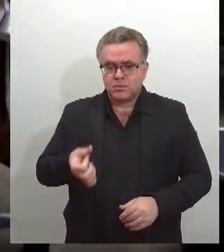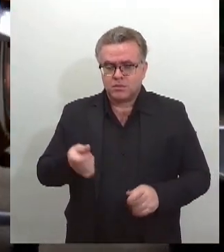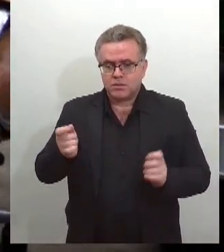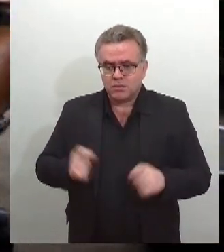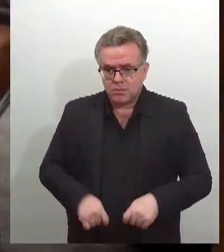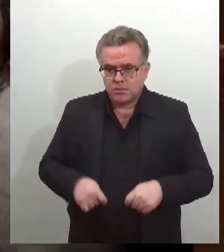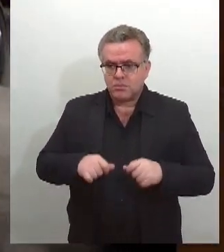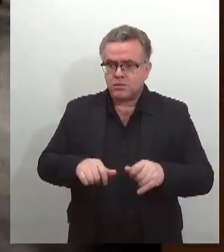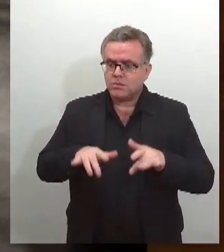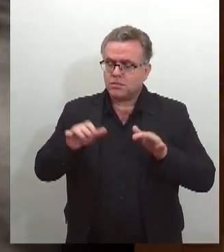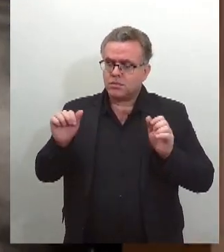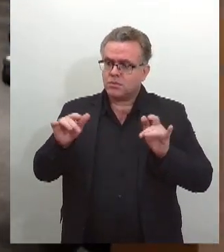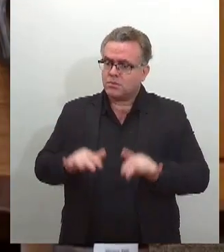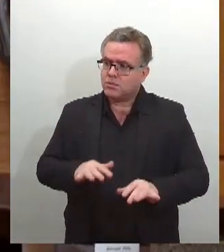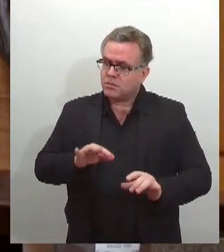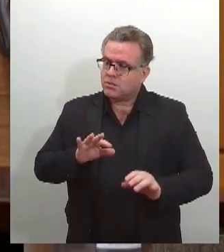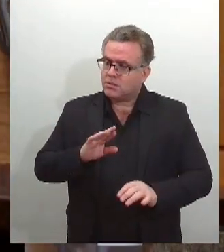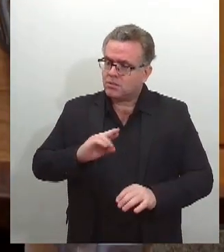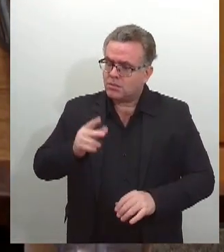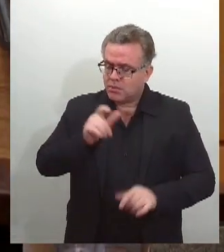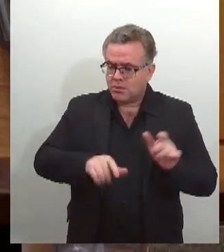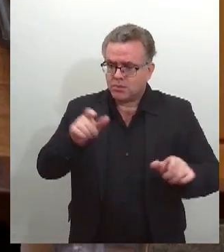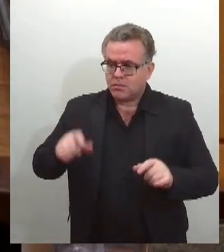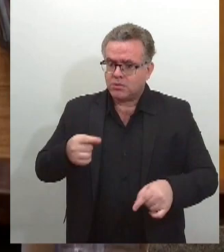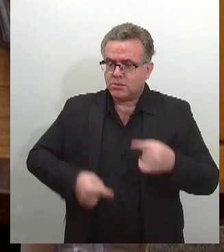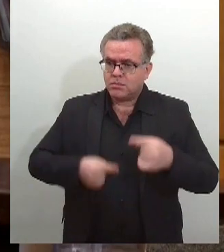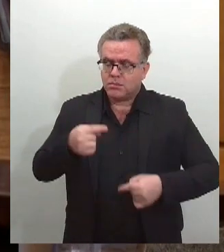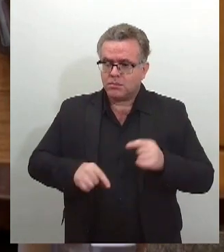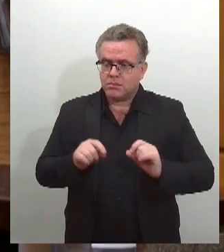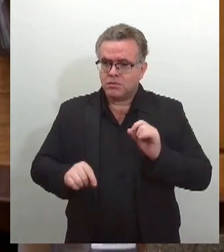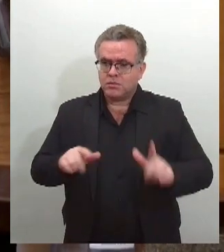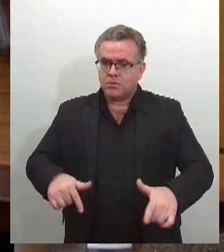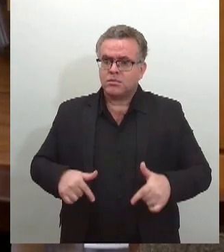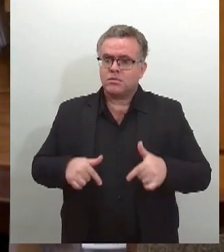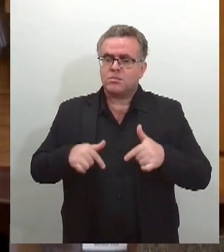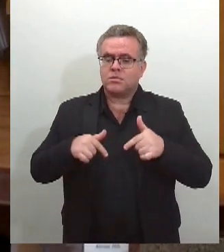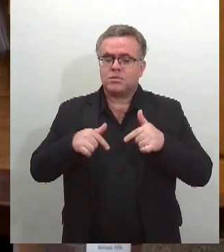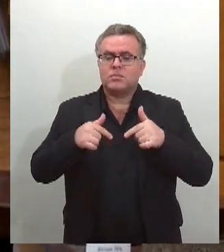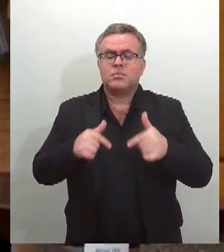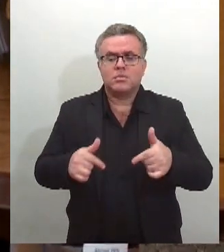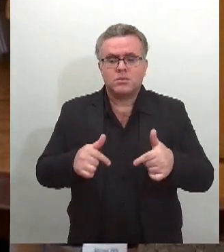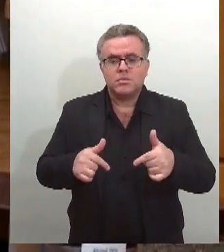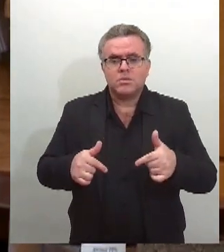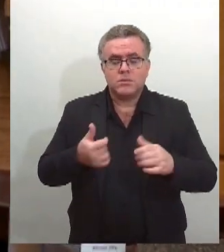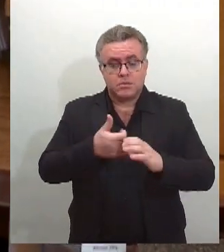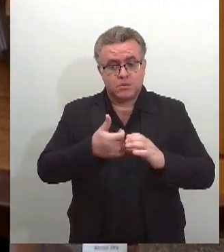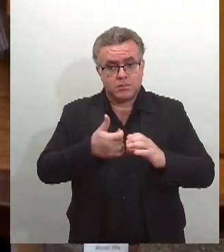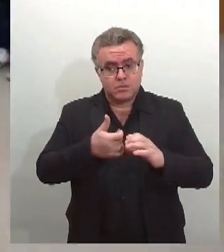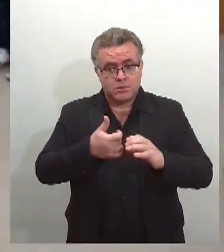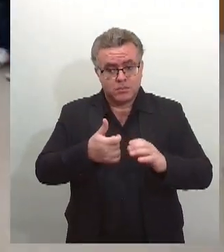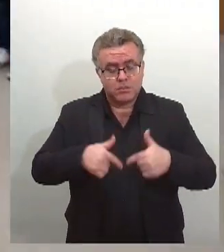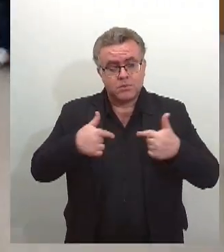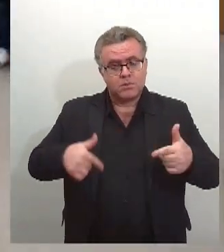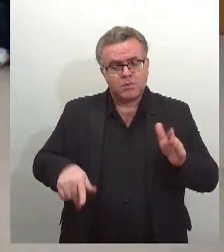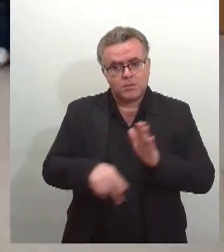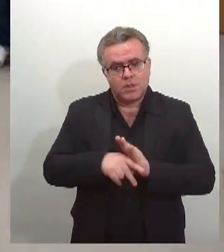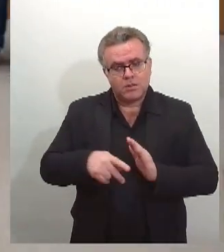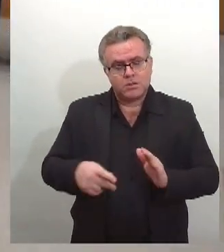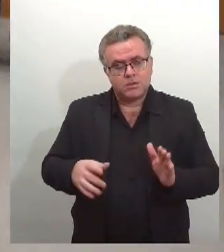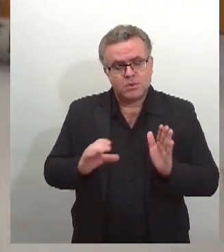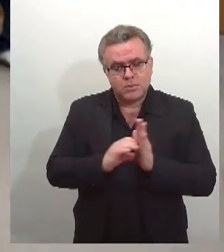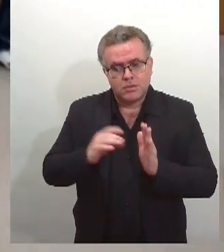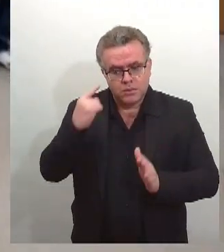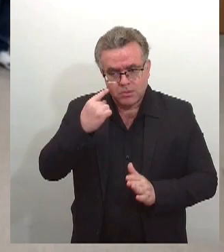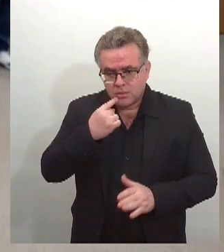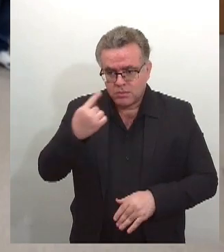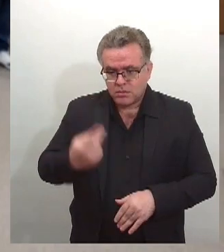vozes comprometidas em discutir os desafios e avanços enfrentados pela comunidade surda no estado. Que bom que a gente está aqui